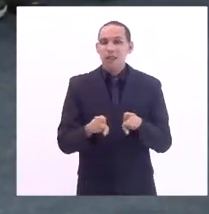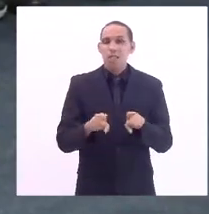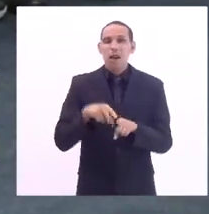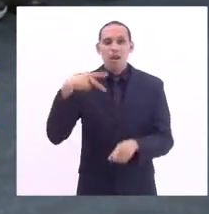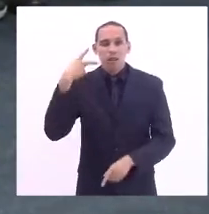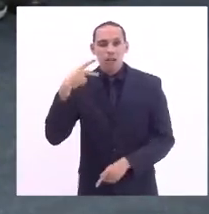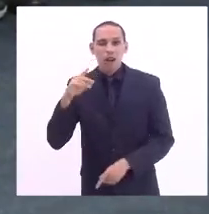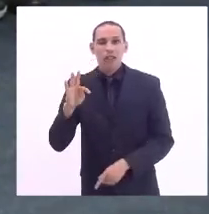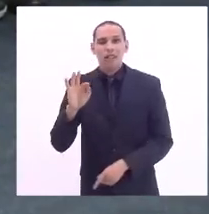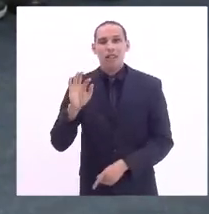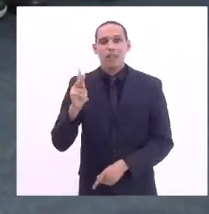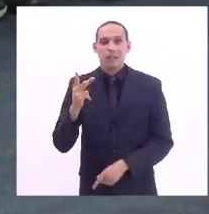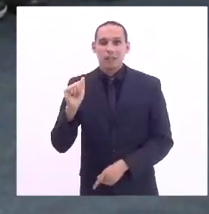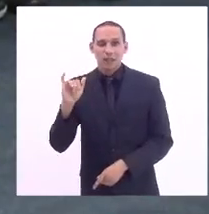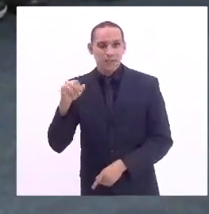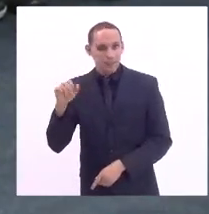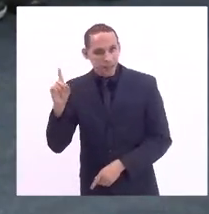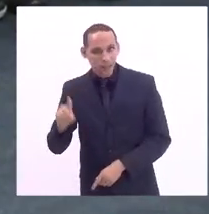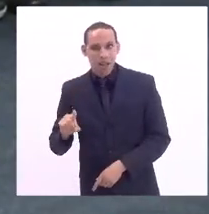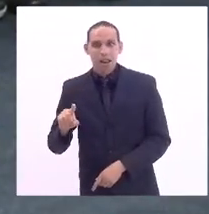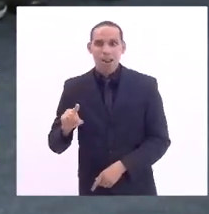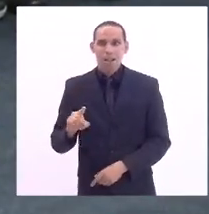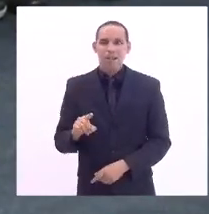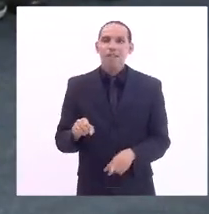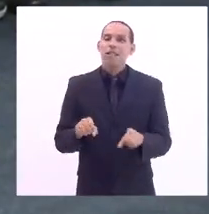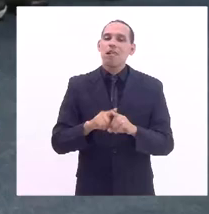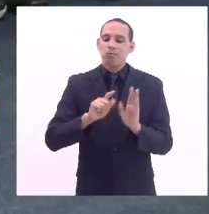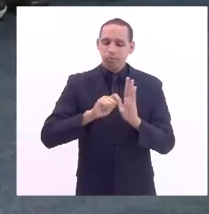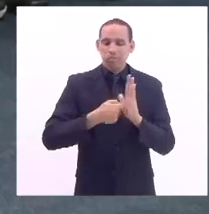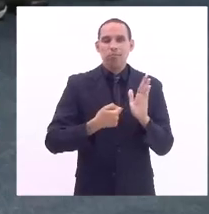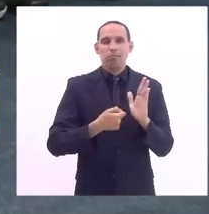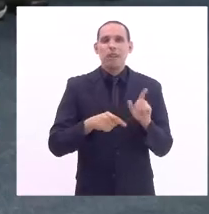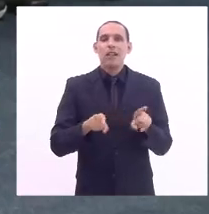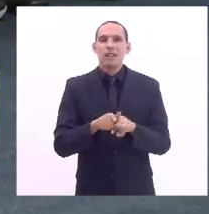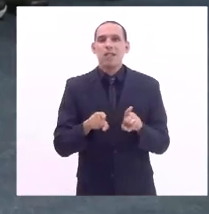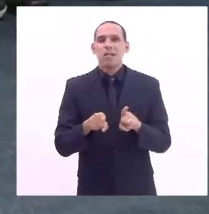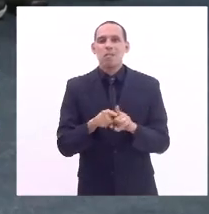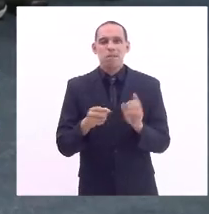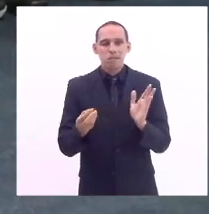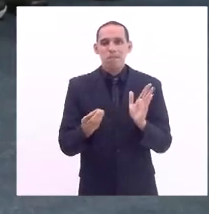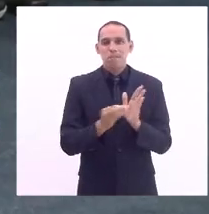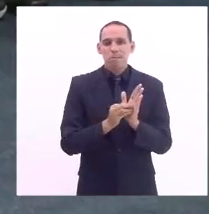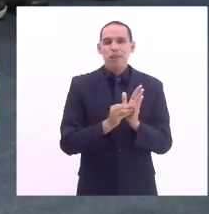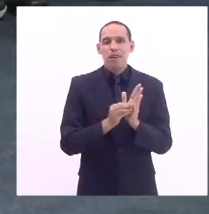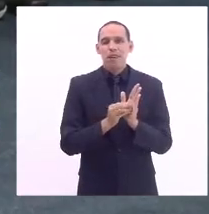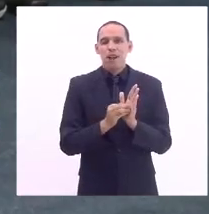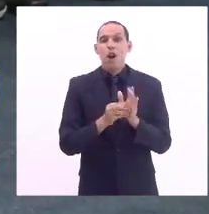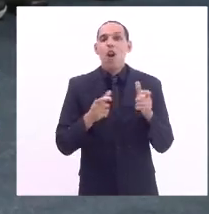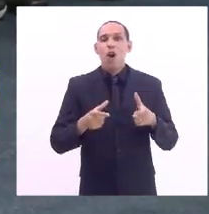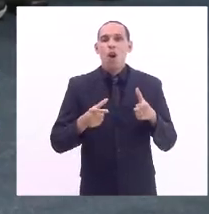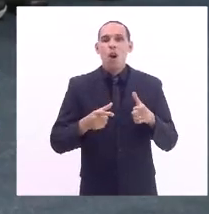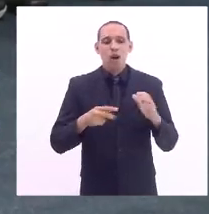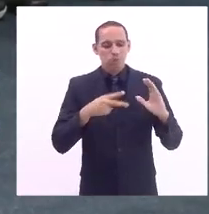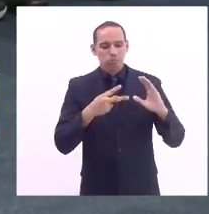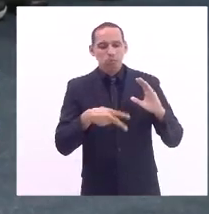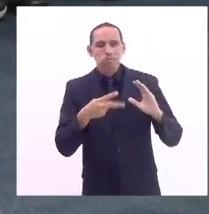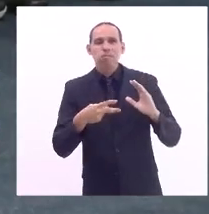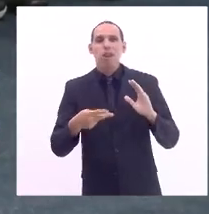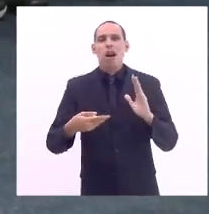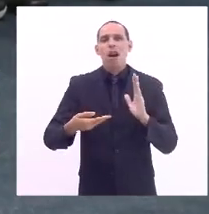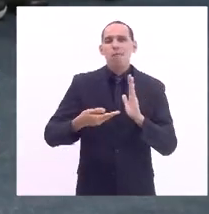de Paula, também assinam aqui e também estão protocolando esses projetos nas suas casas,